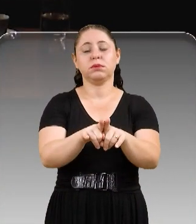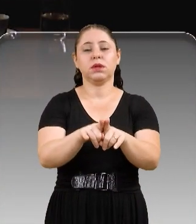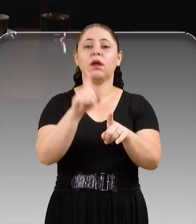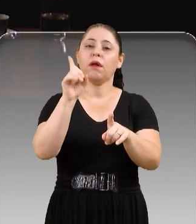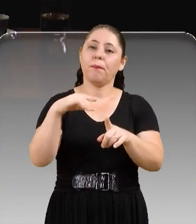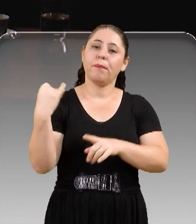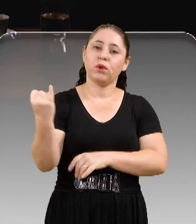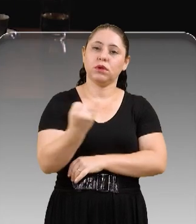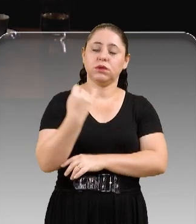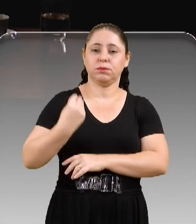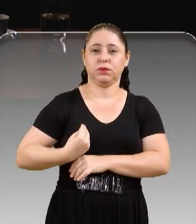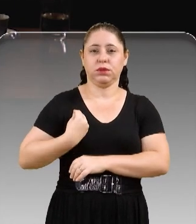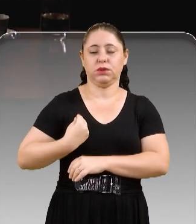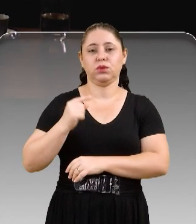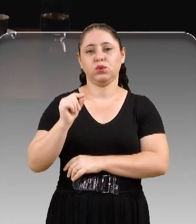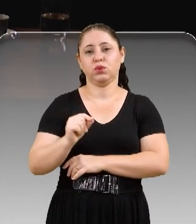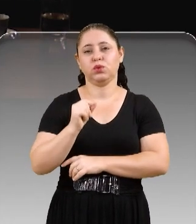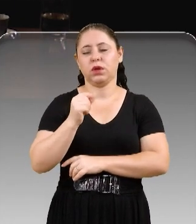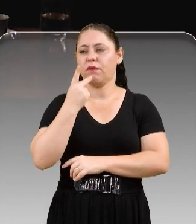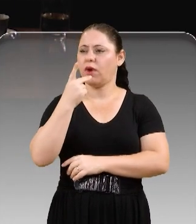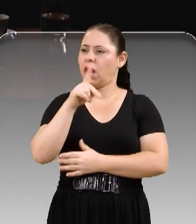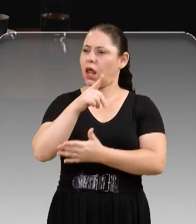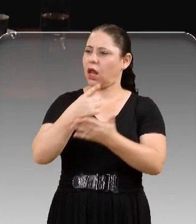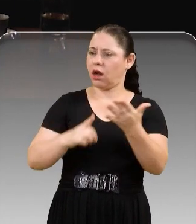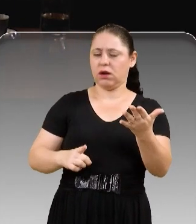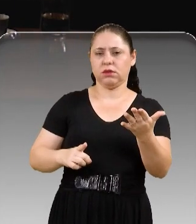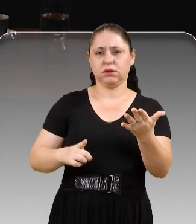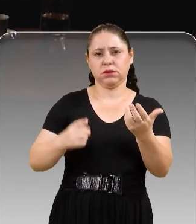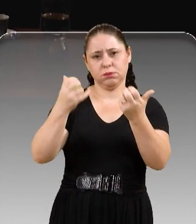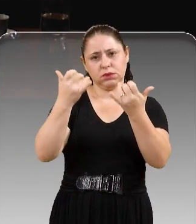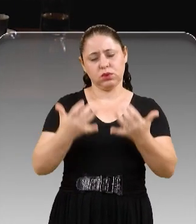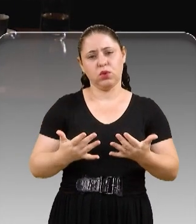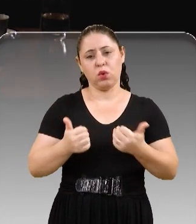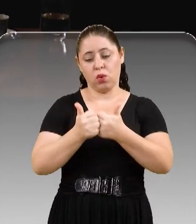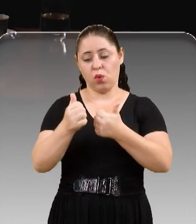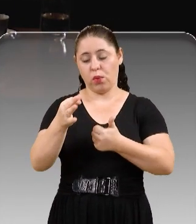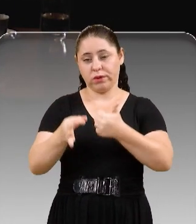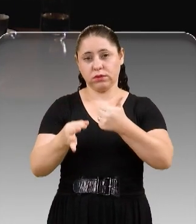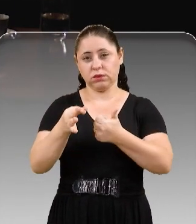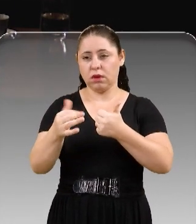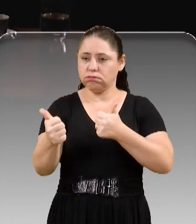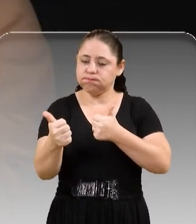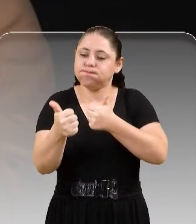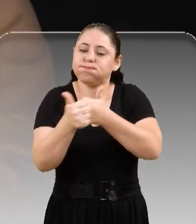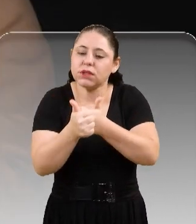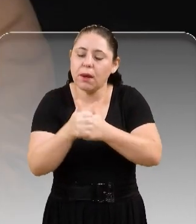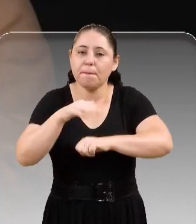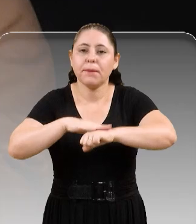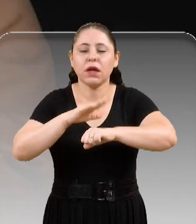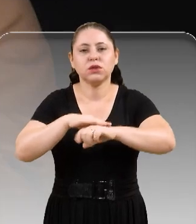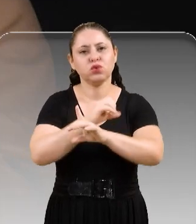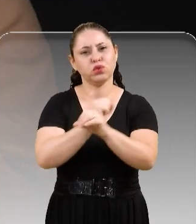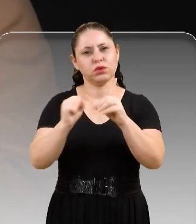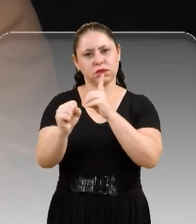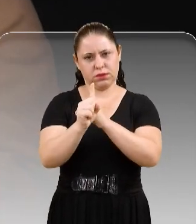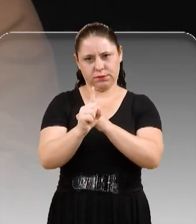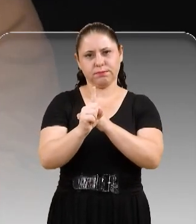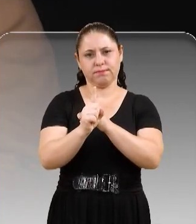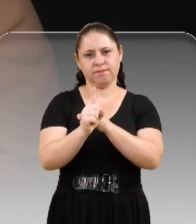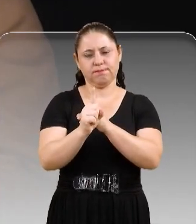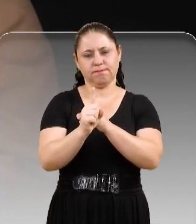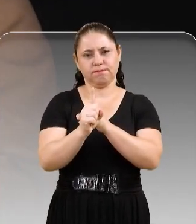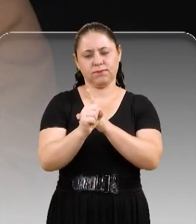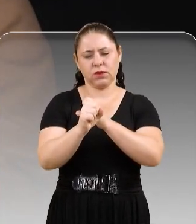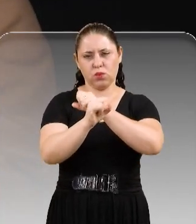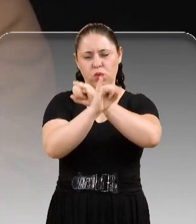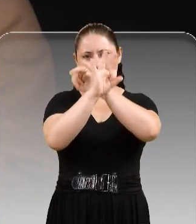parte do meu discurso, o tribunal se aproximar mais da sociedade, né? Dar mais transparência aos